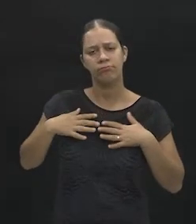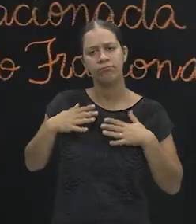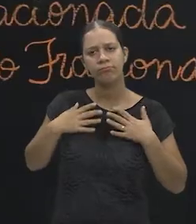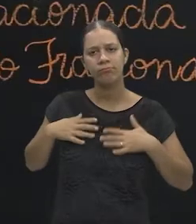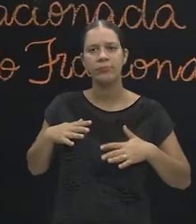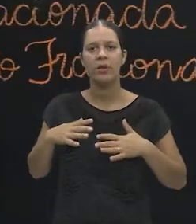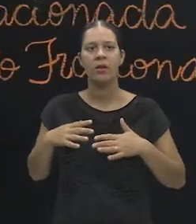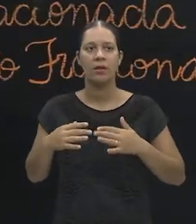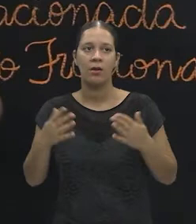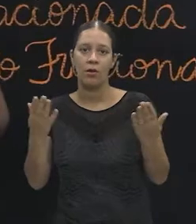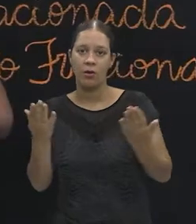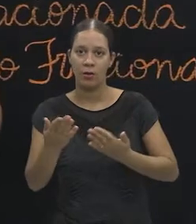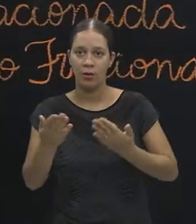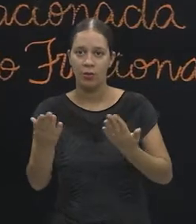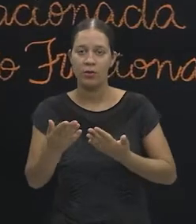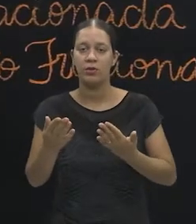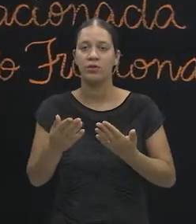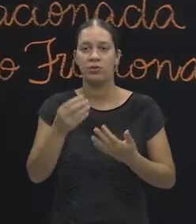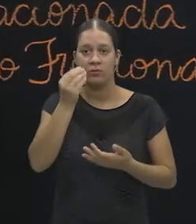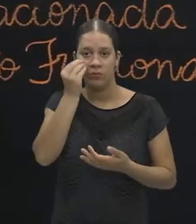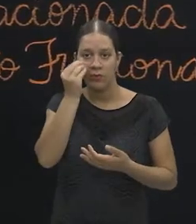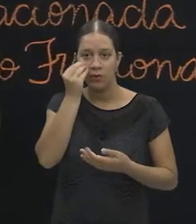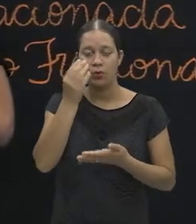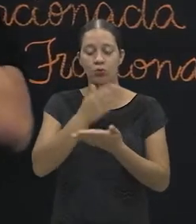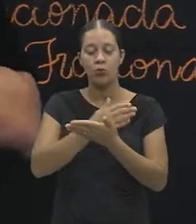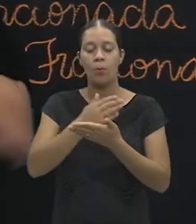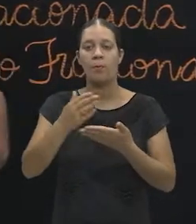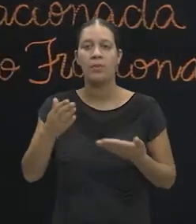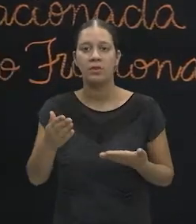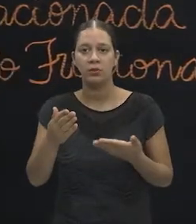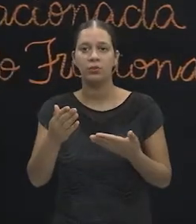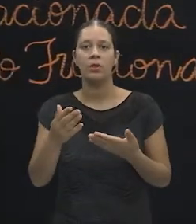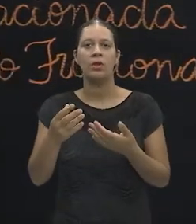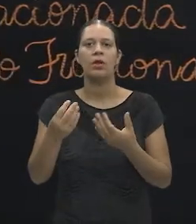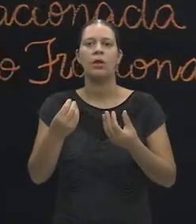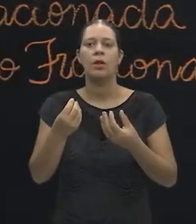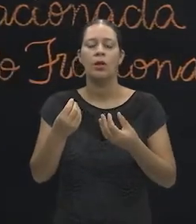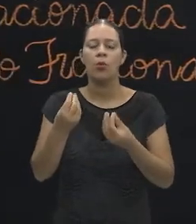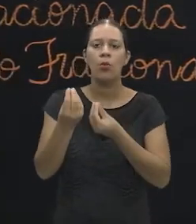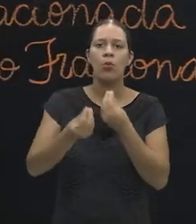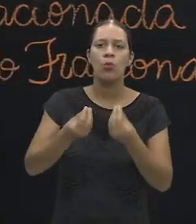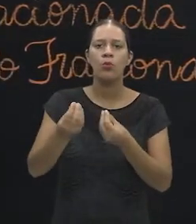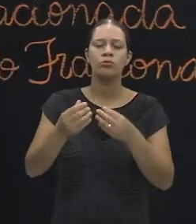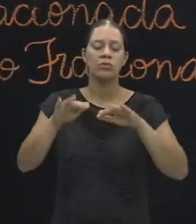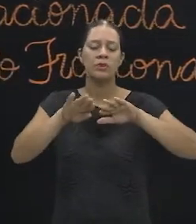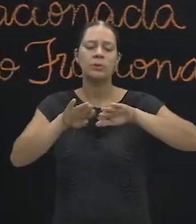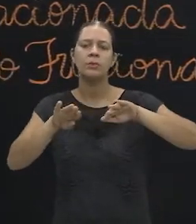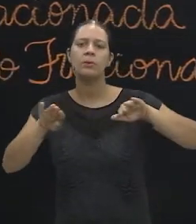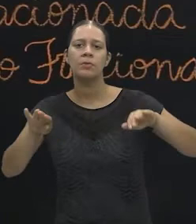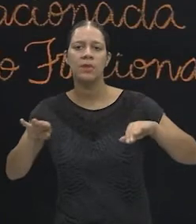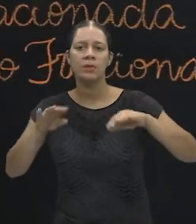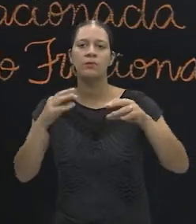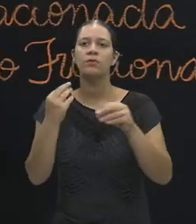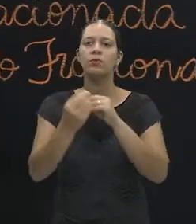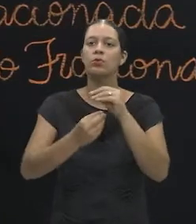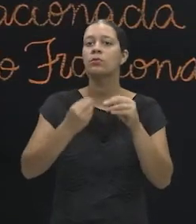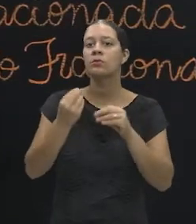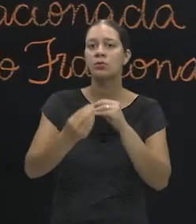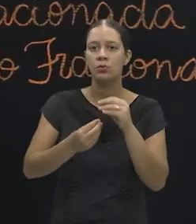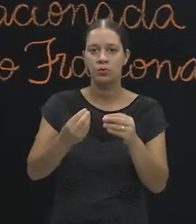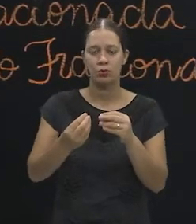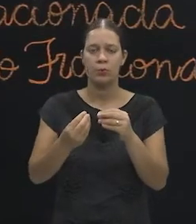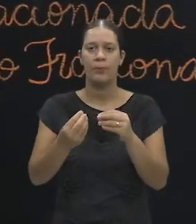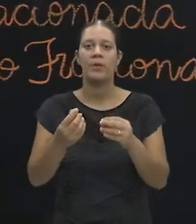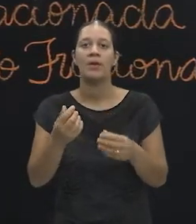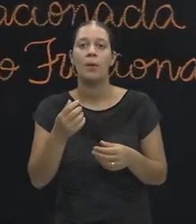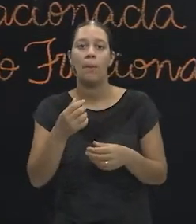Tranquilo? Bem, nessa aula, como eu disse no começo, eu vou abordar os métodos para separar os componentes, as